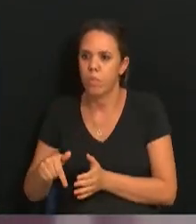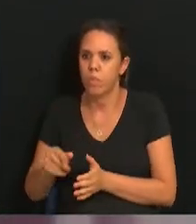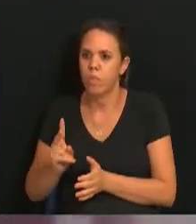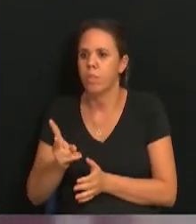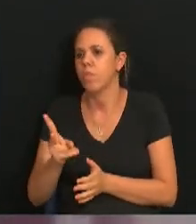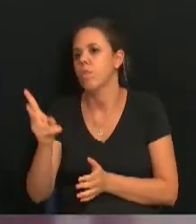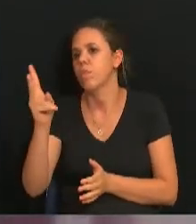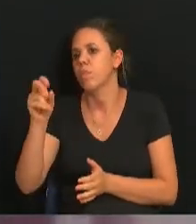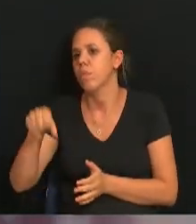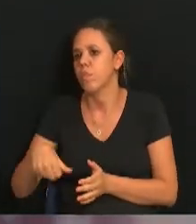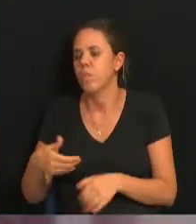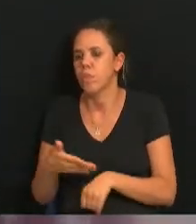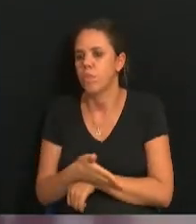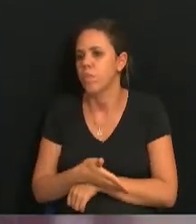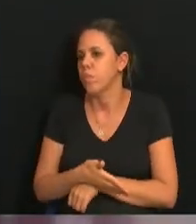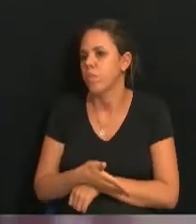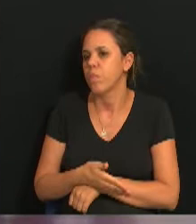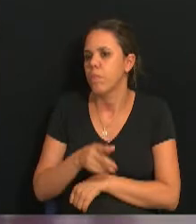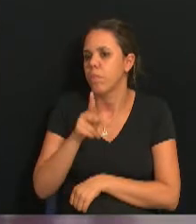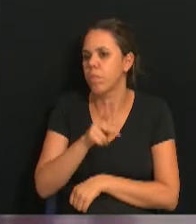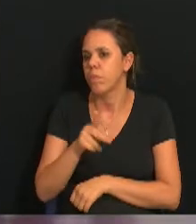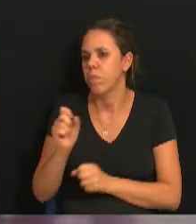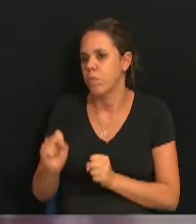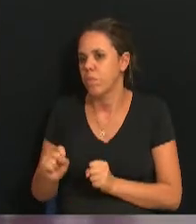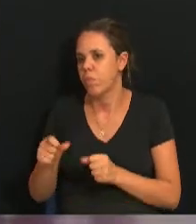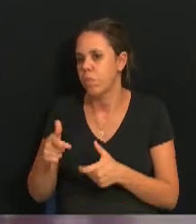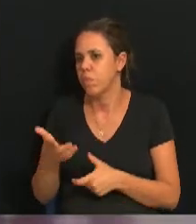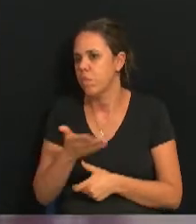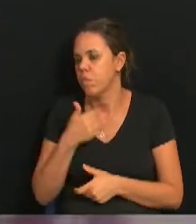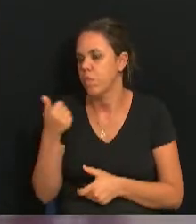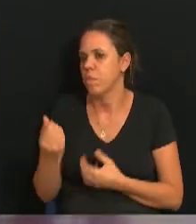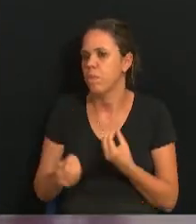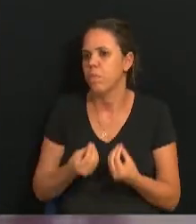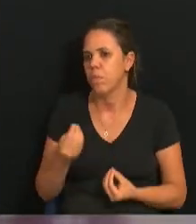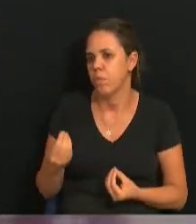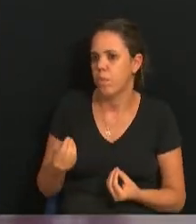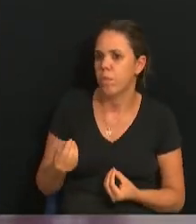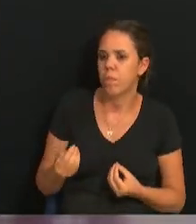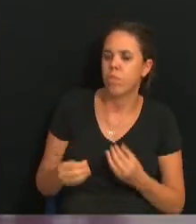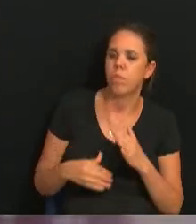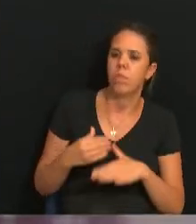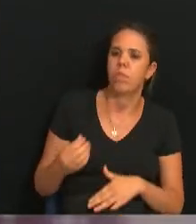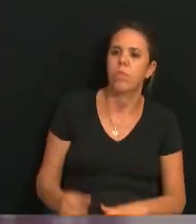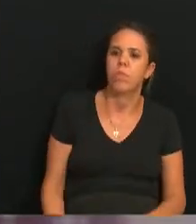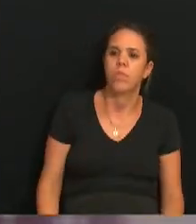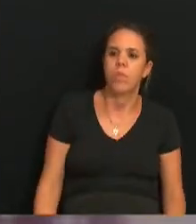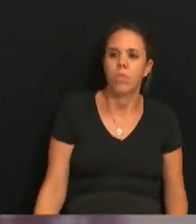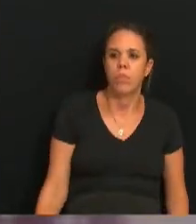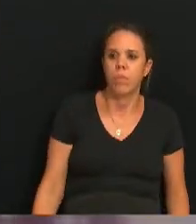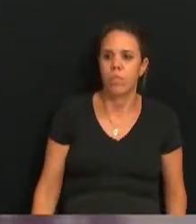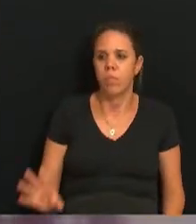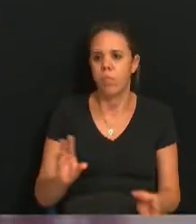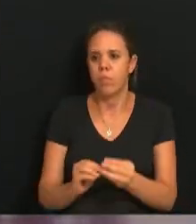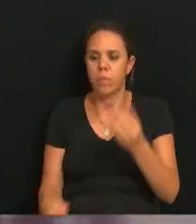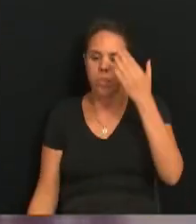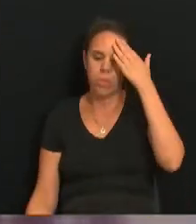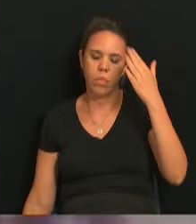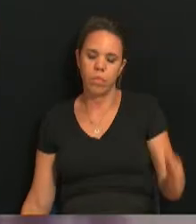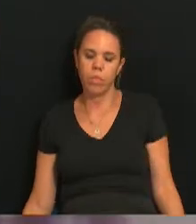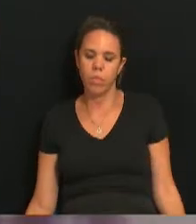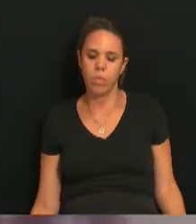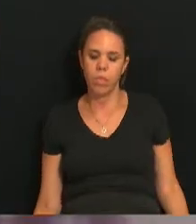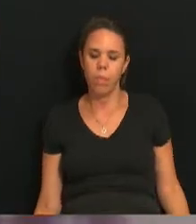continuar, quais são as condições que a gente pode fazer para melhorar ou construir um novo. É isso, obrigada.